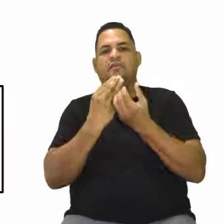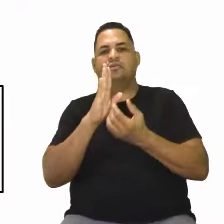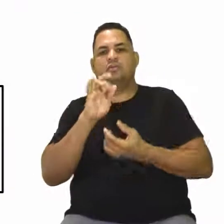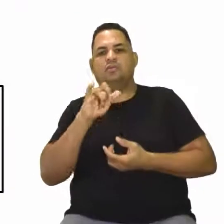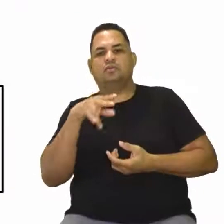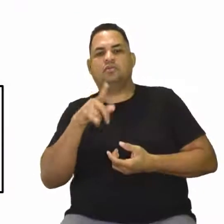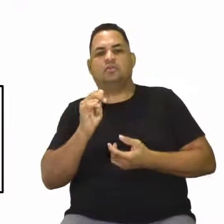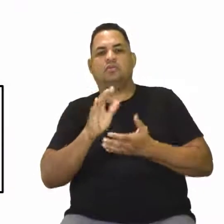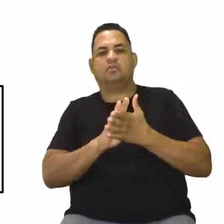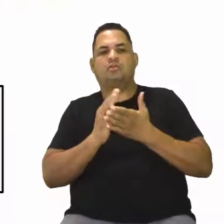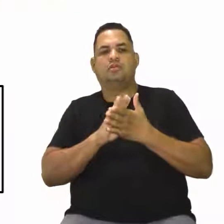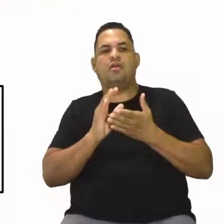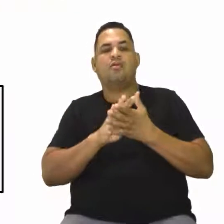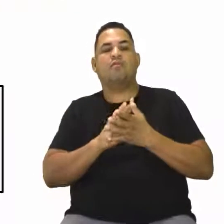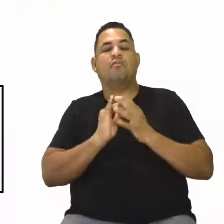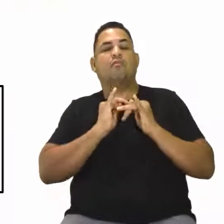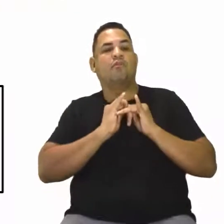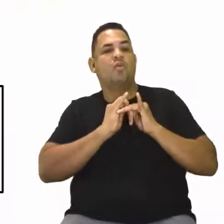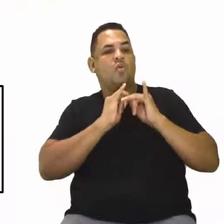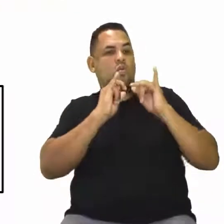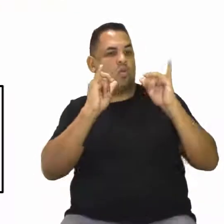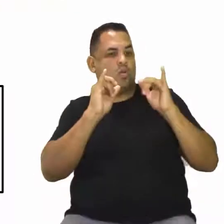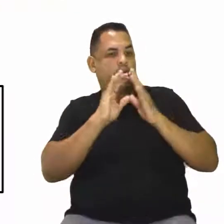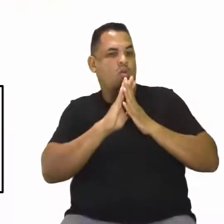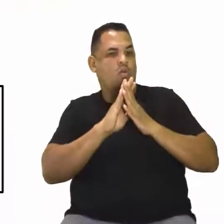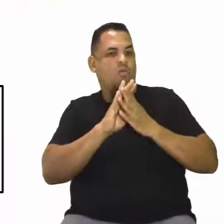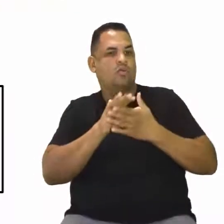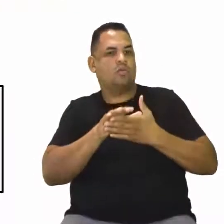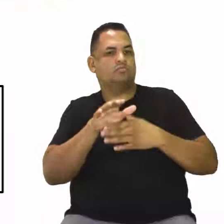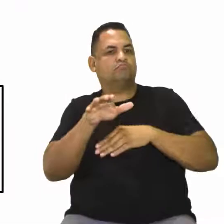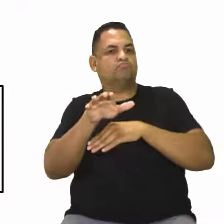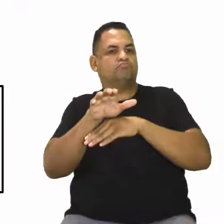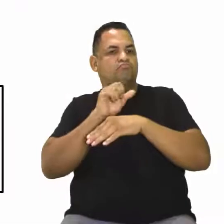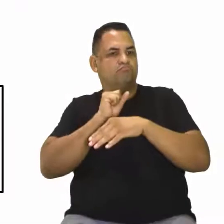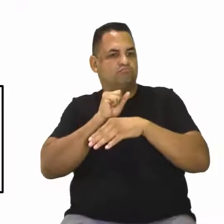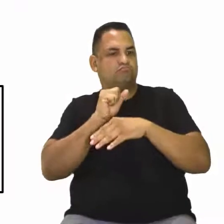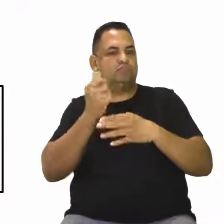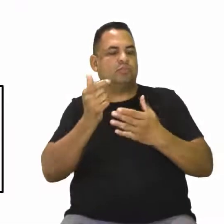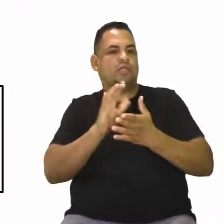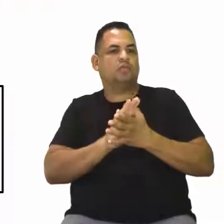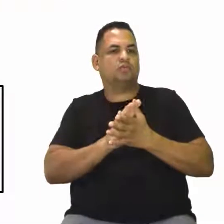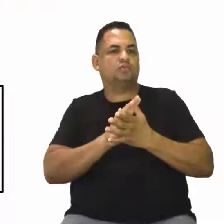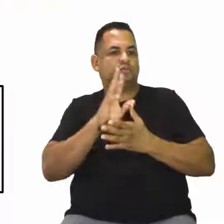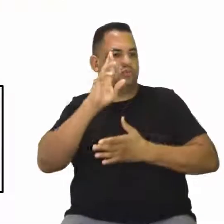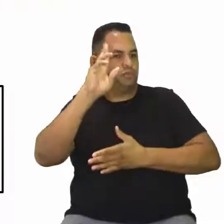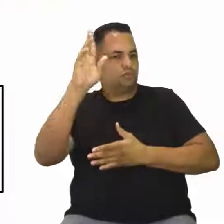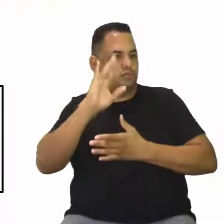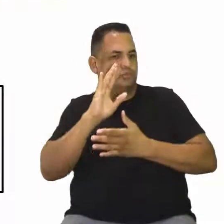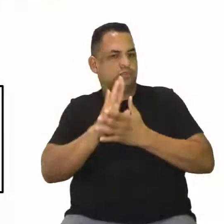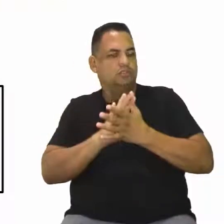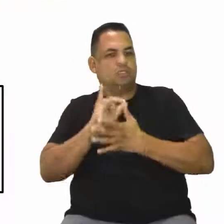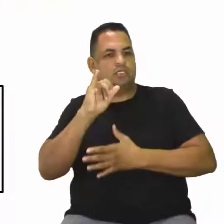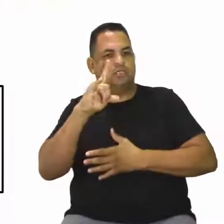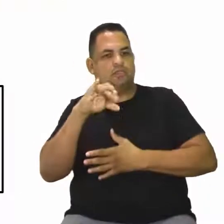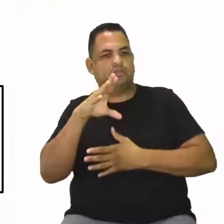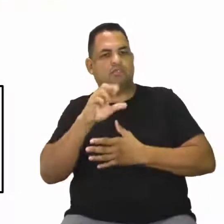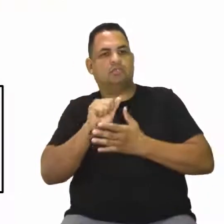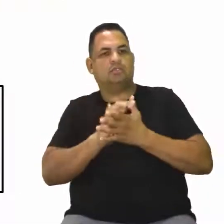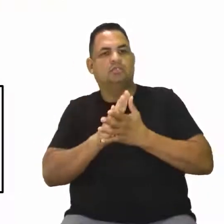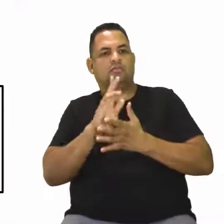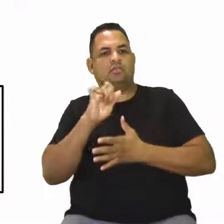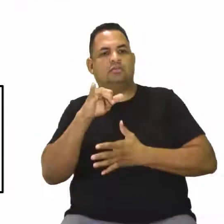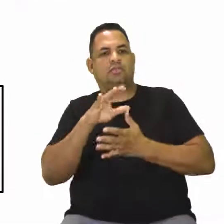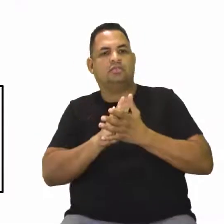Bandung, foi convocada pelos líderes da Indonésia, da Índia e da Birmânia, que é a atual Mianmar, também